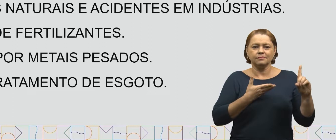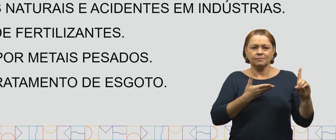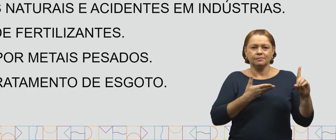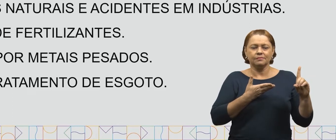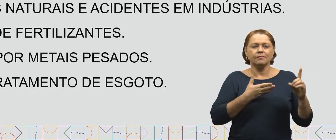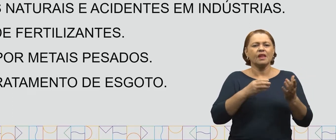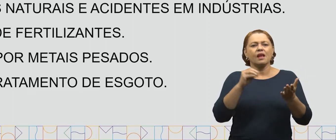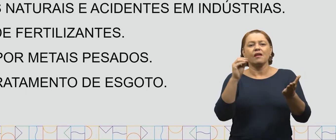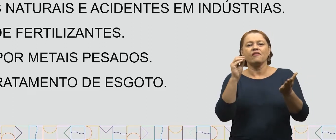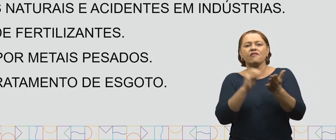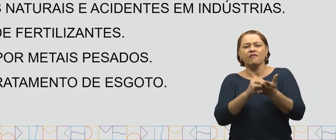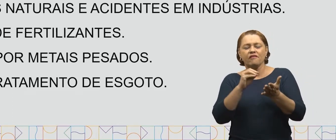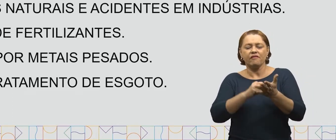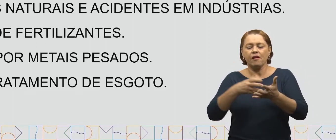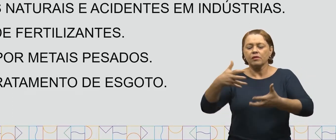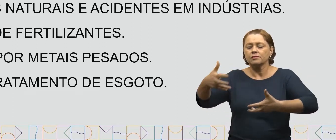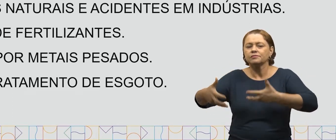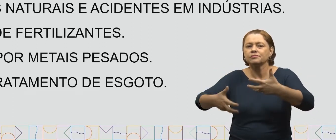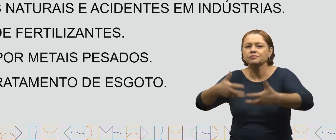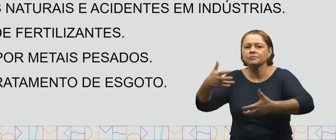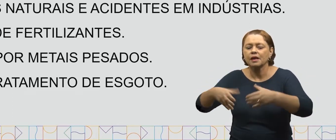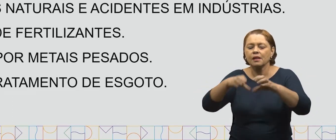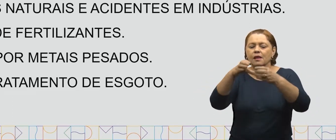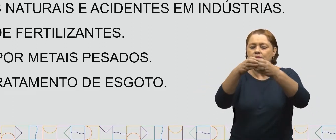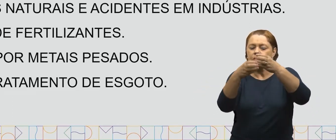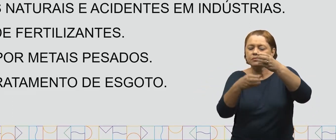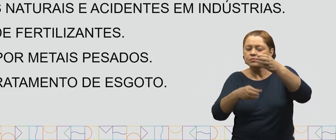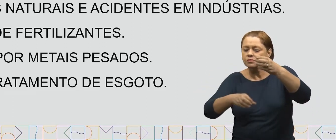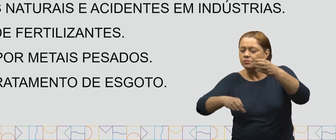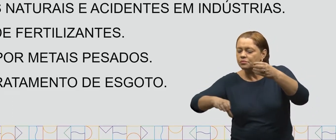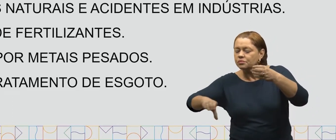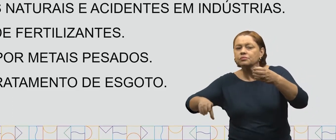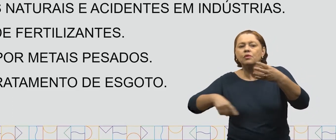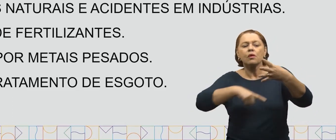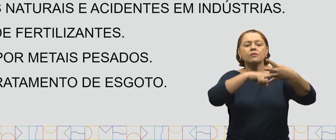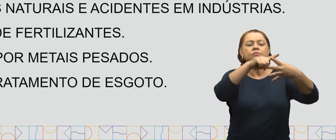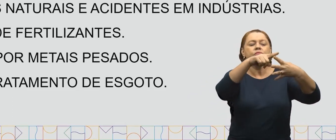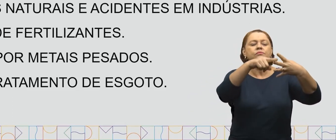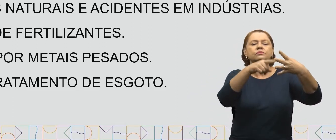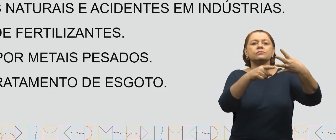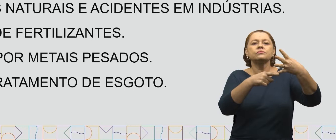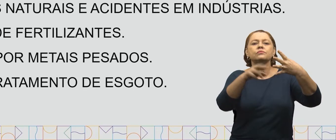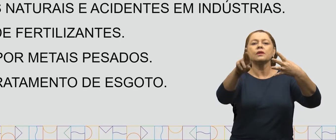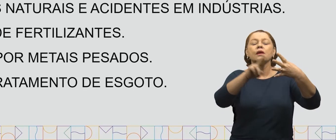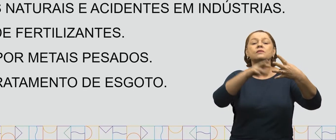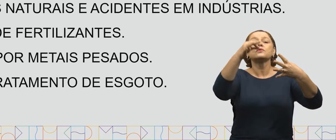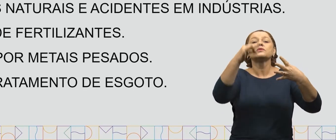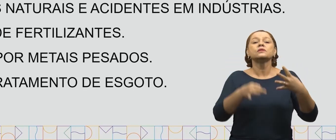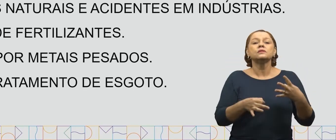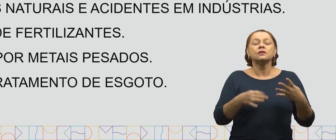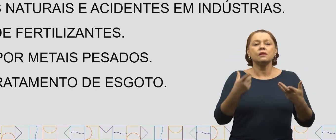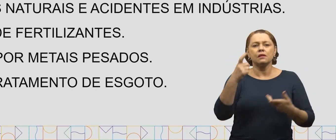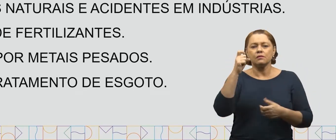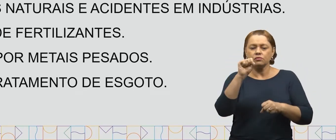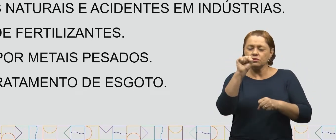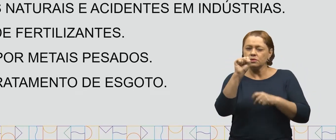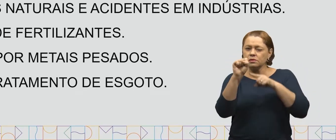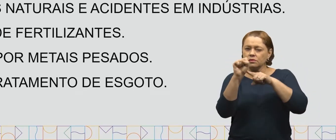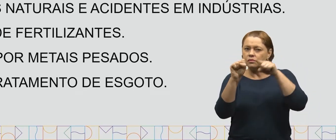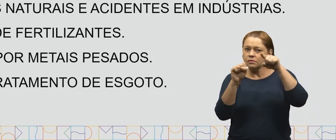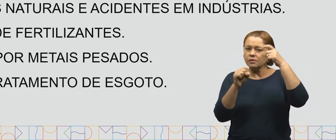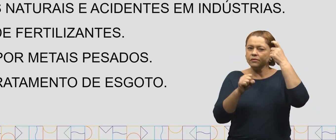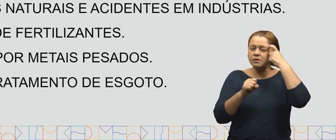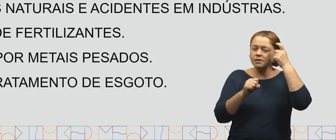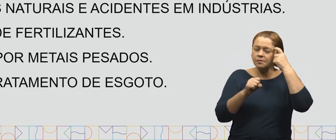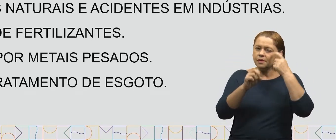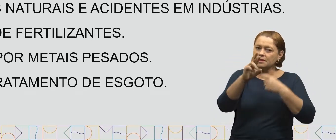D, falta de tratamento de esgoto. Muito bem, qual dessas opções você acha correta? Alguns segundos.